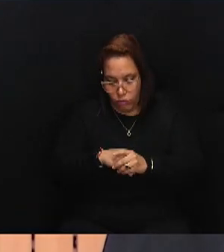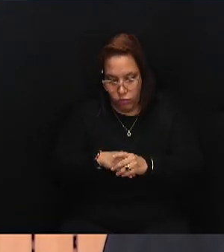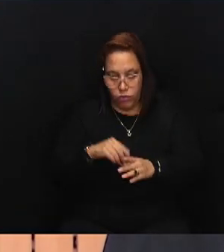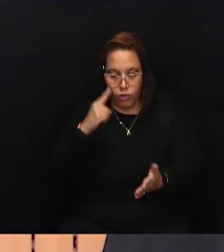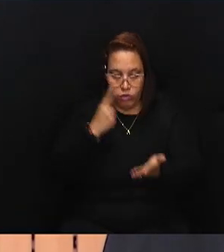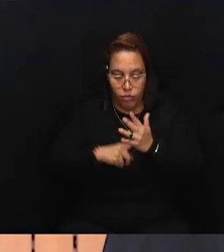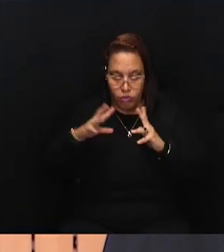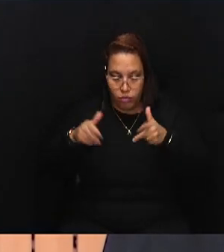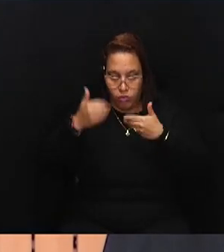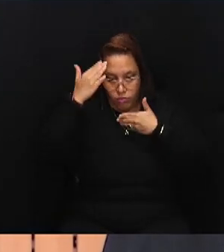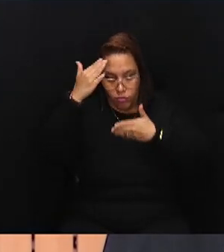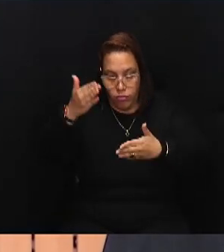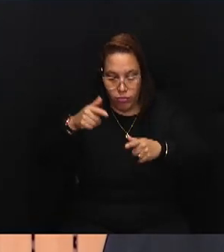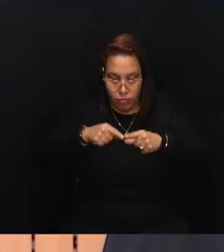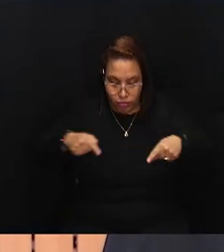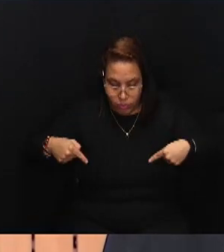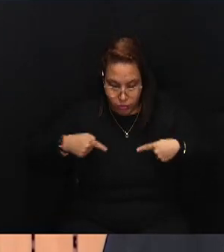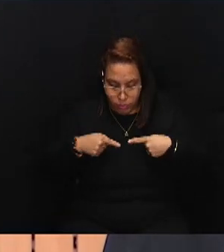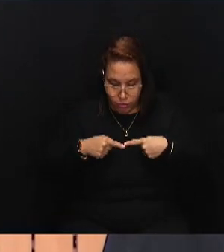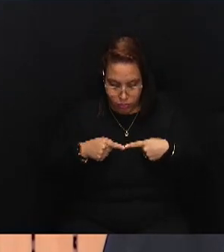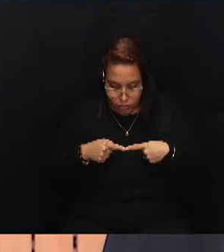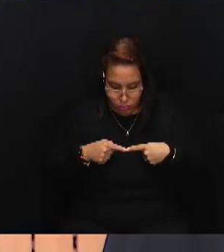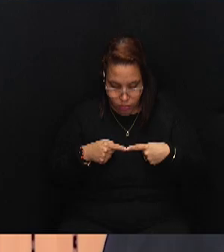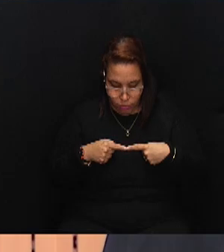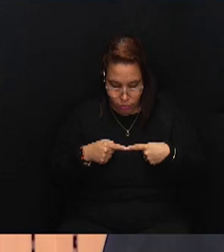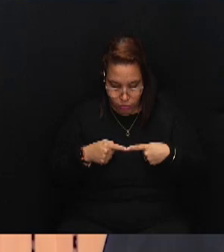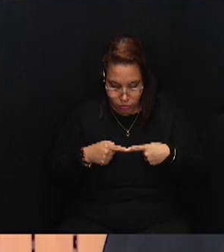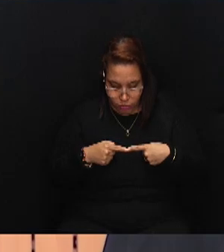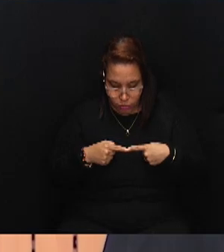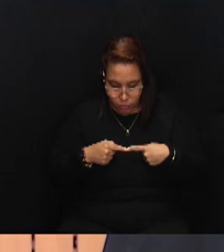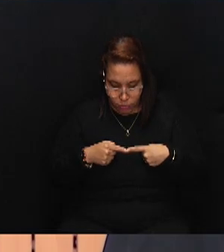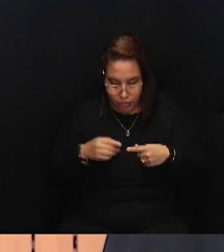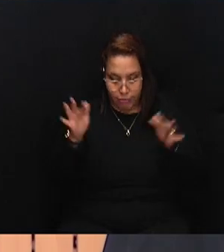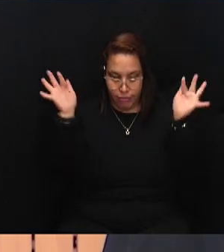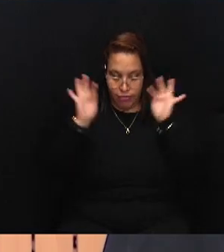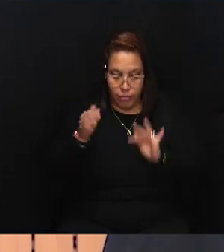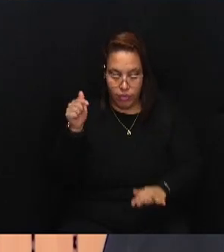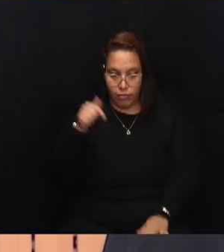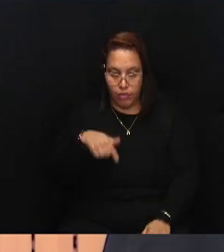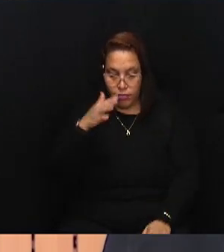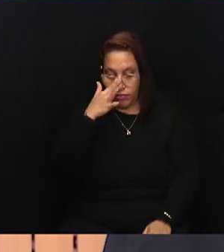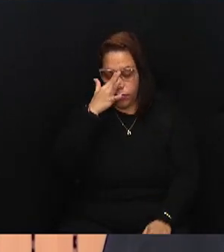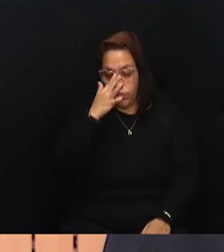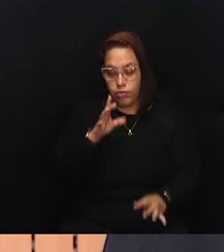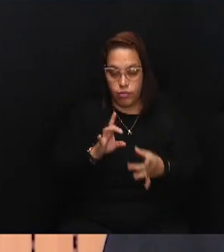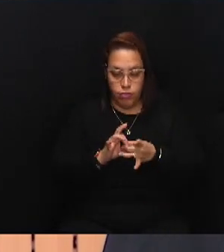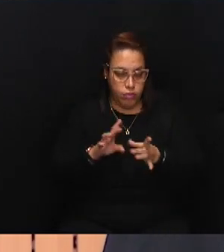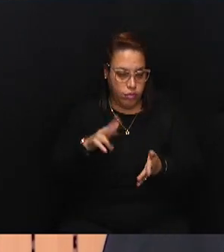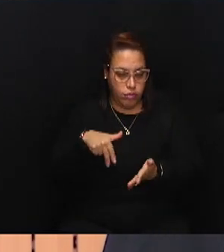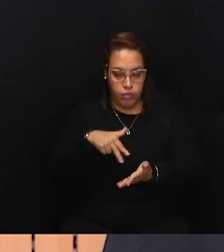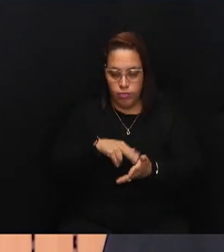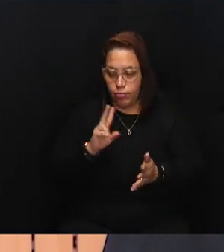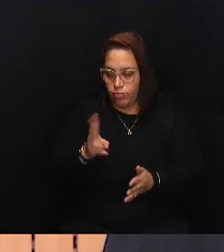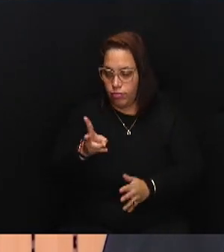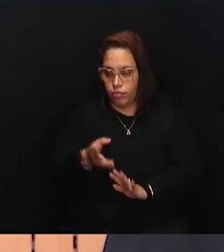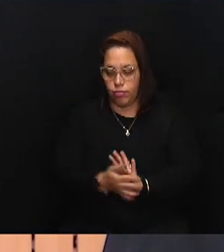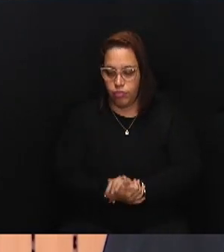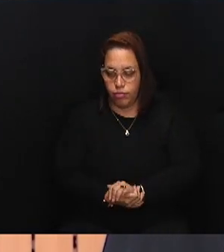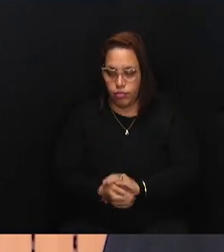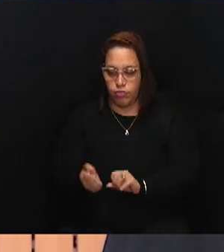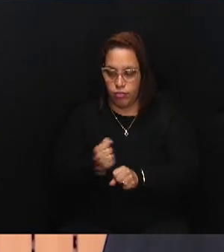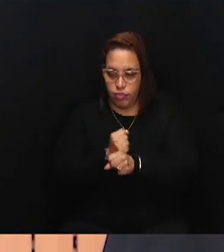todos. Então, agradeço pelo espaço e estou muito feliz de estar aqui. A gente fica à disposição aí para continuar